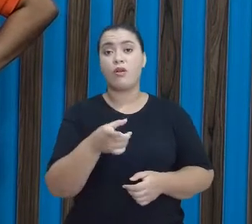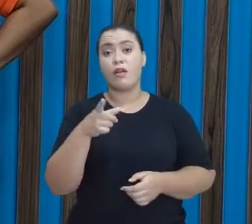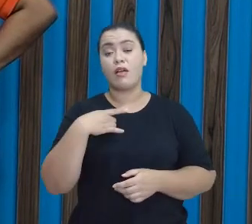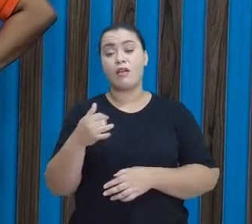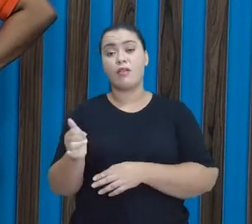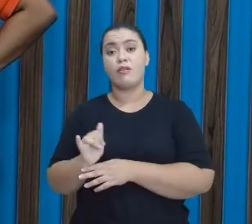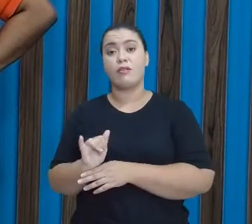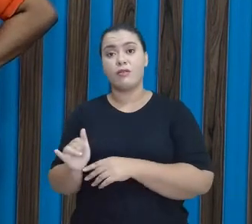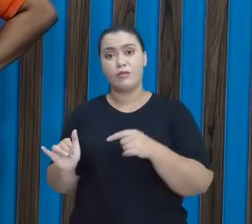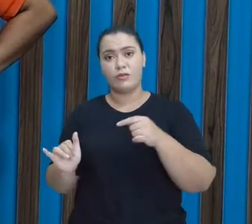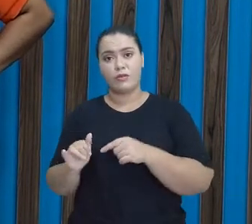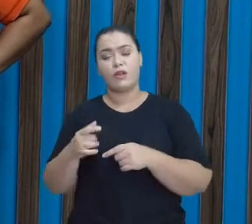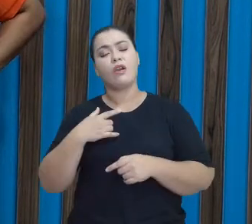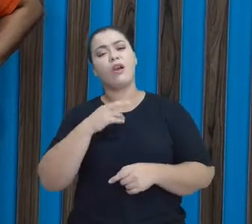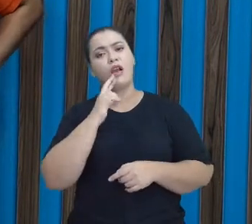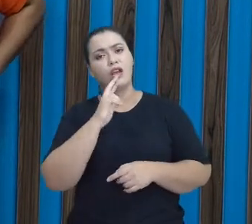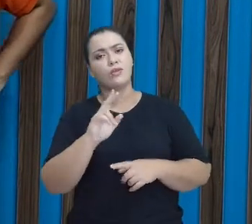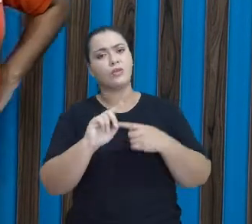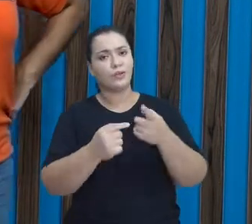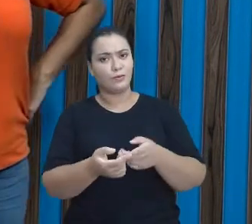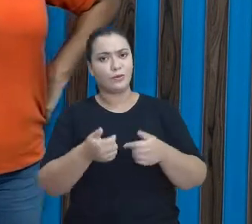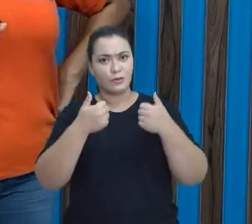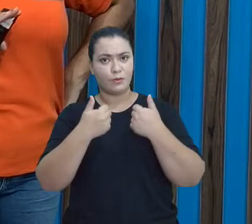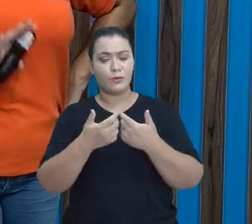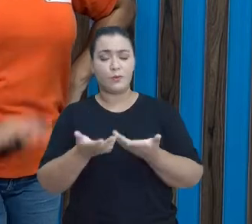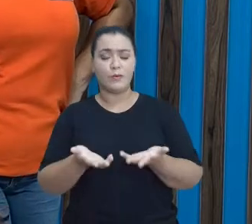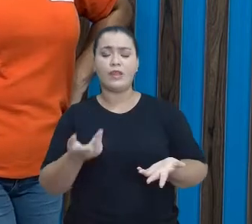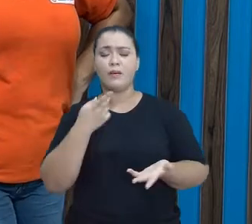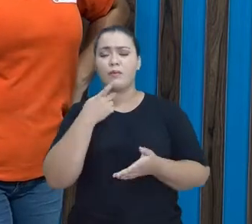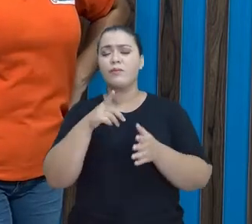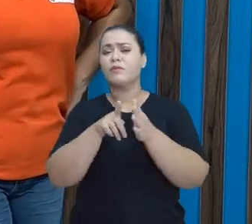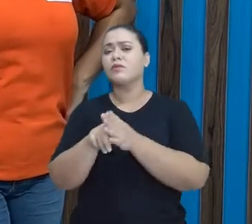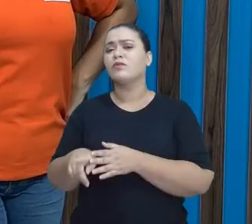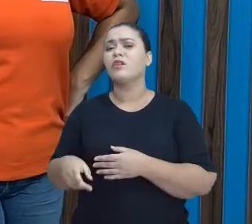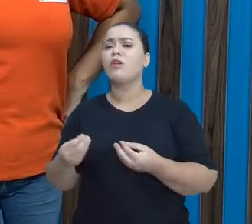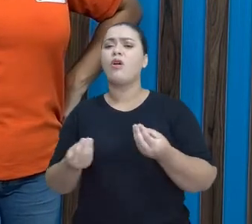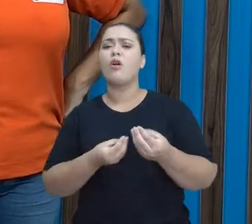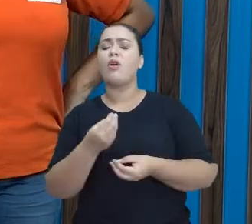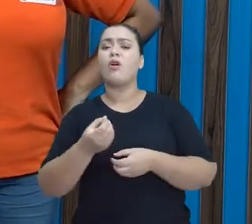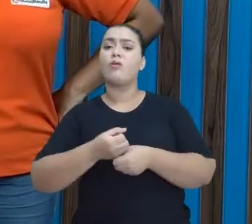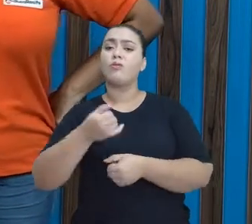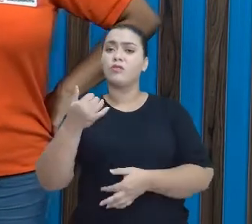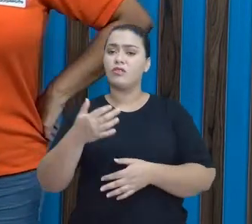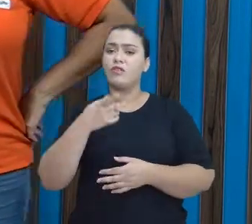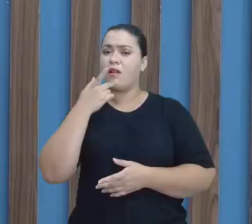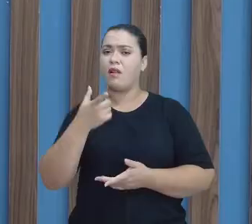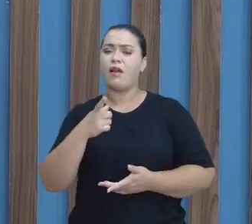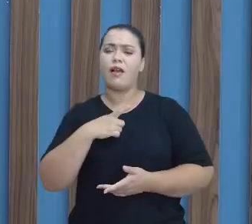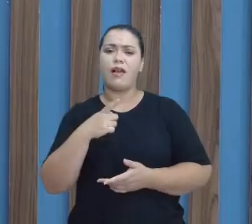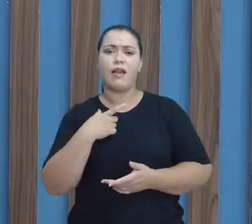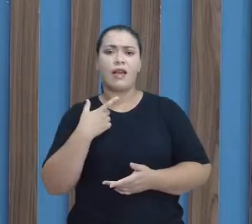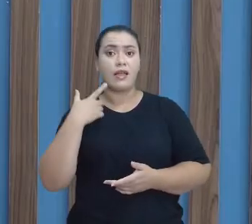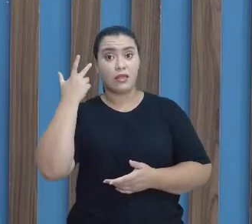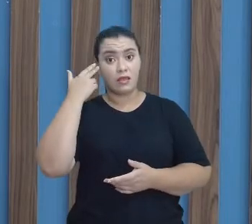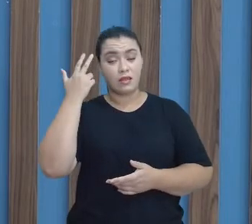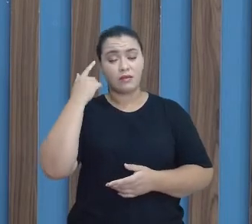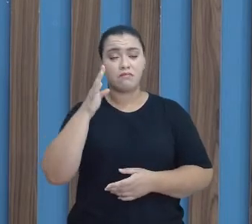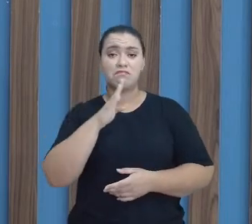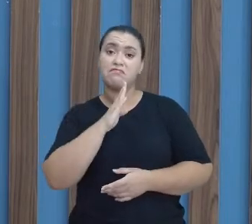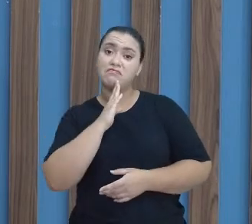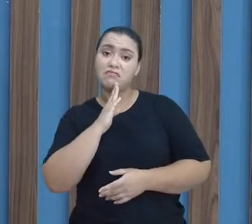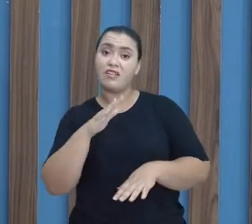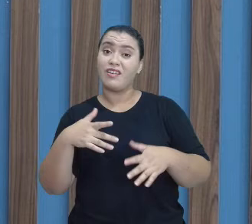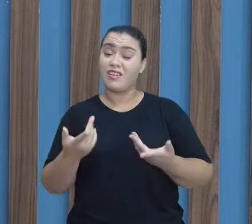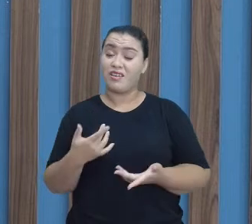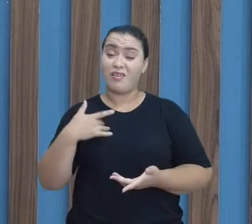aí eu respondo depois. Professora Adriana, no chat, como estamos? Olha, estão aqui tranquilos, né? Quietinhos, eu acho que